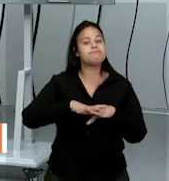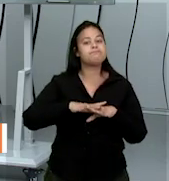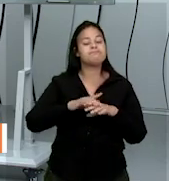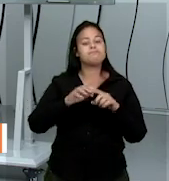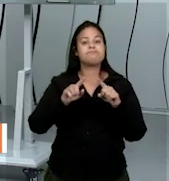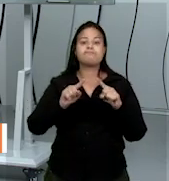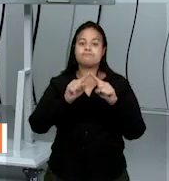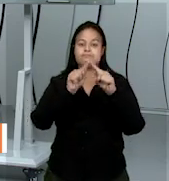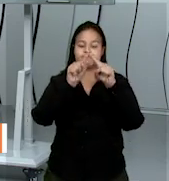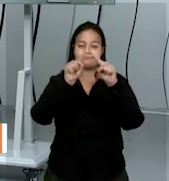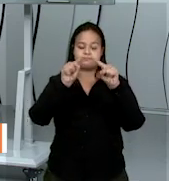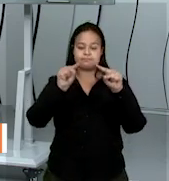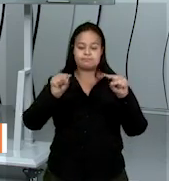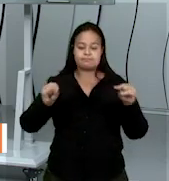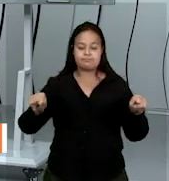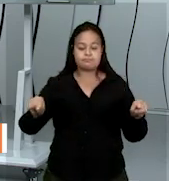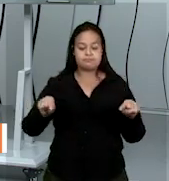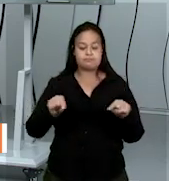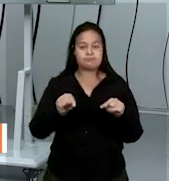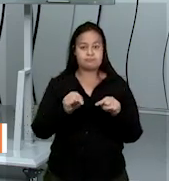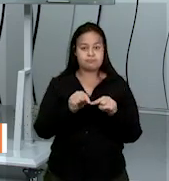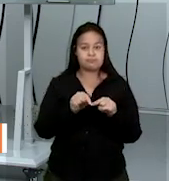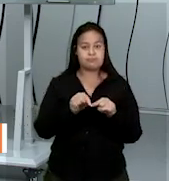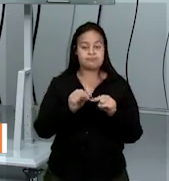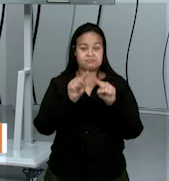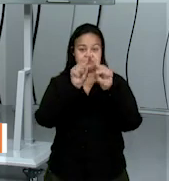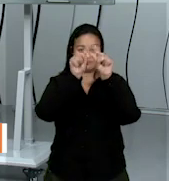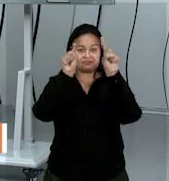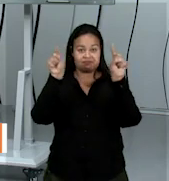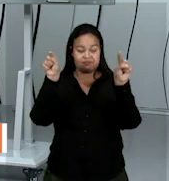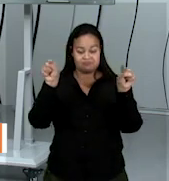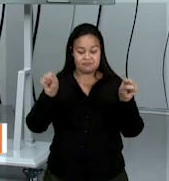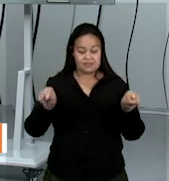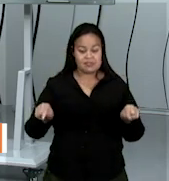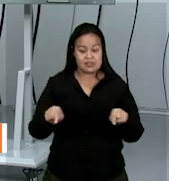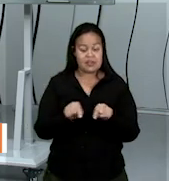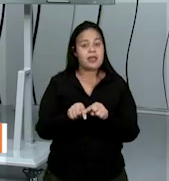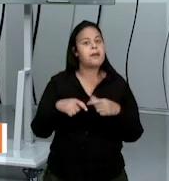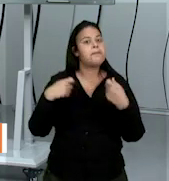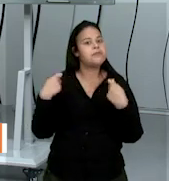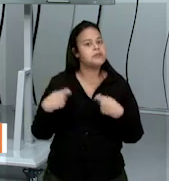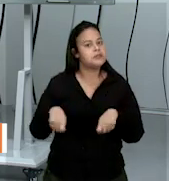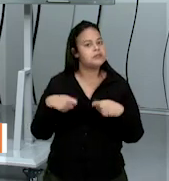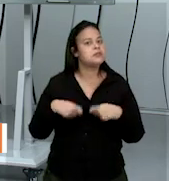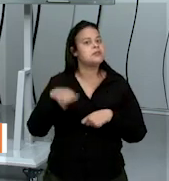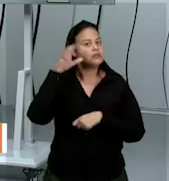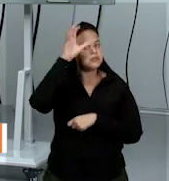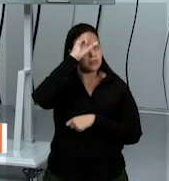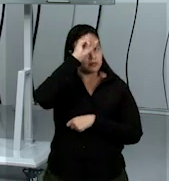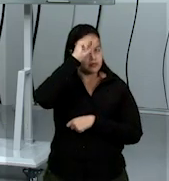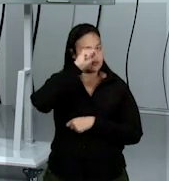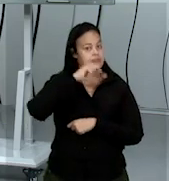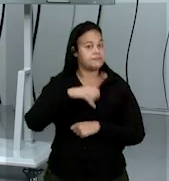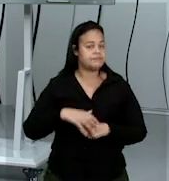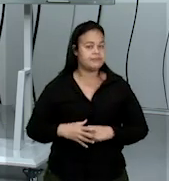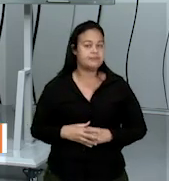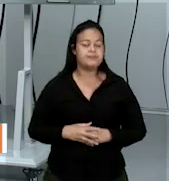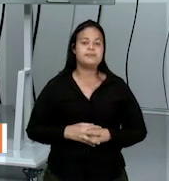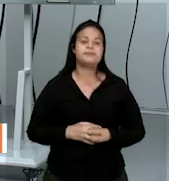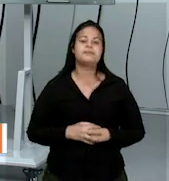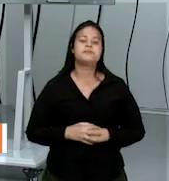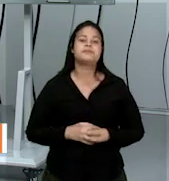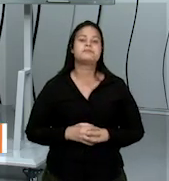retângulo, né? Continua sendo a nossa mesma habilidade aí, é o que você tem que aprender até o final da aula. Então vamos lá.